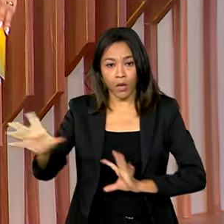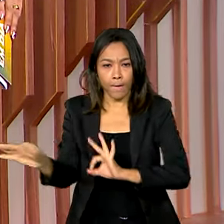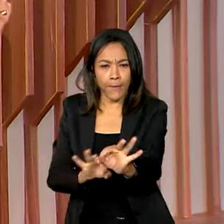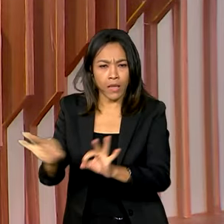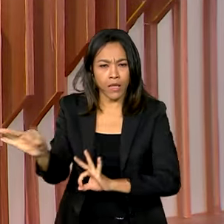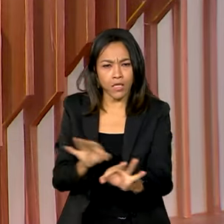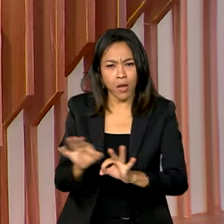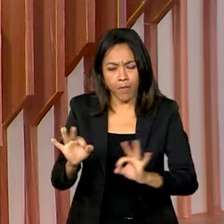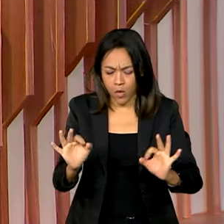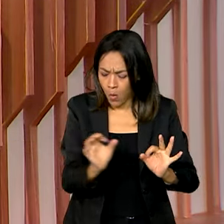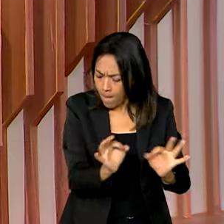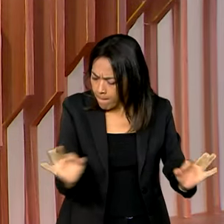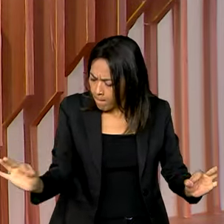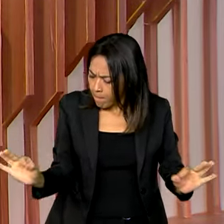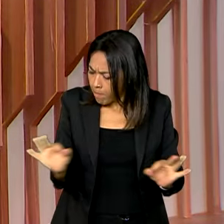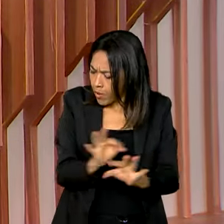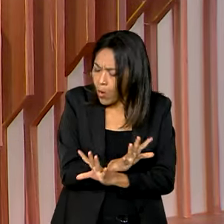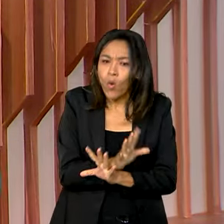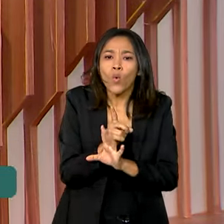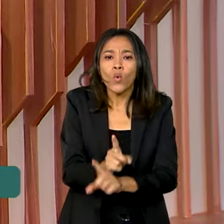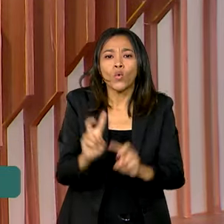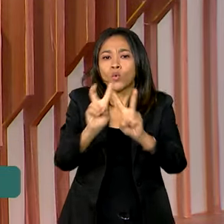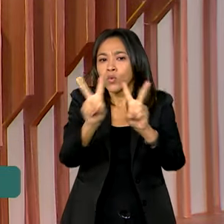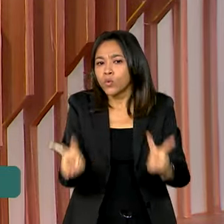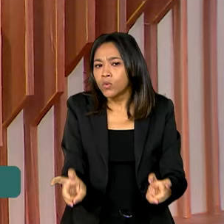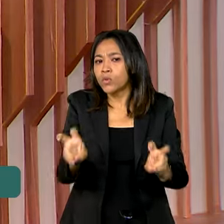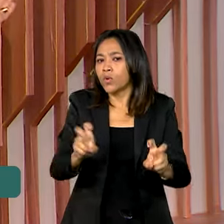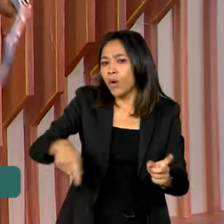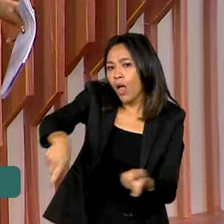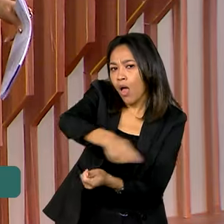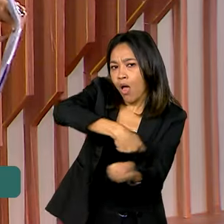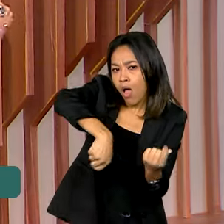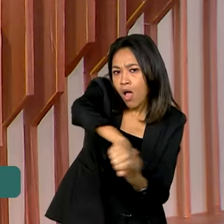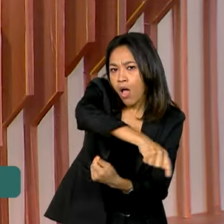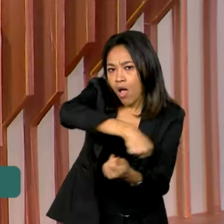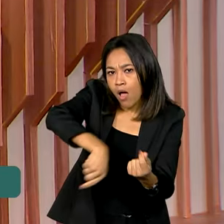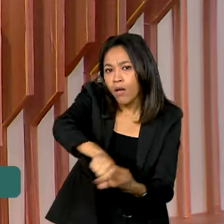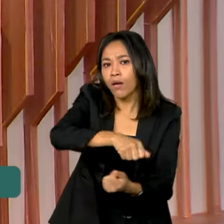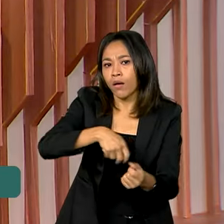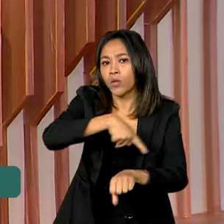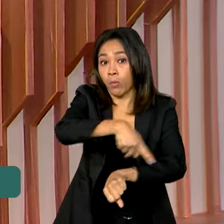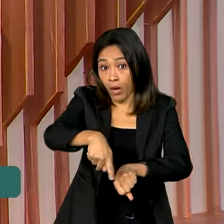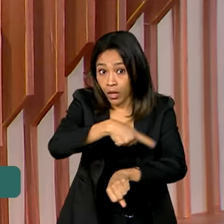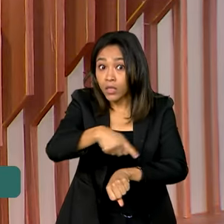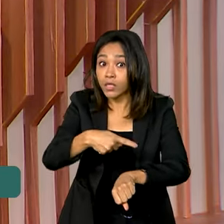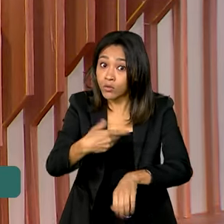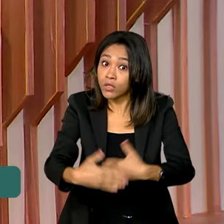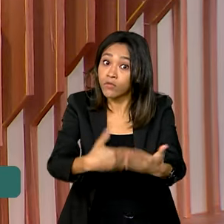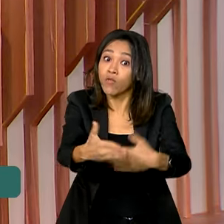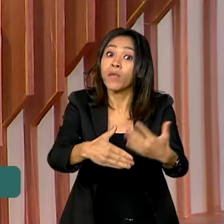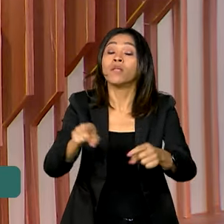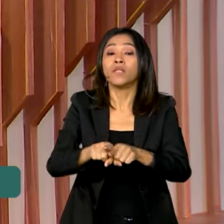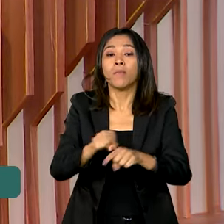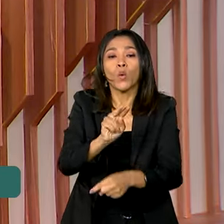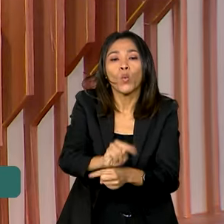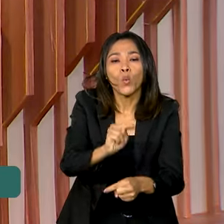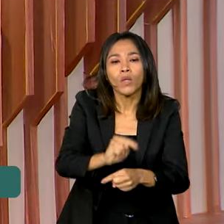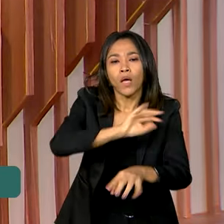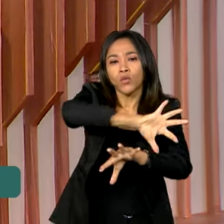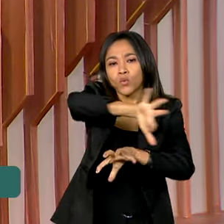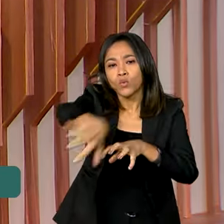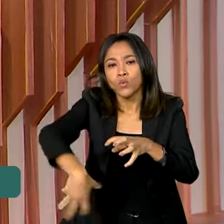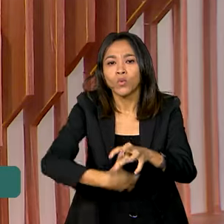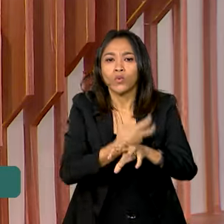completo para promover o crescimento econômico do país e, ao mesmo tempo, preservar o meio ambiente. É o Plano de